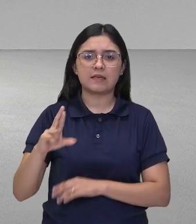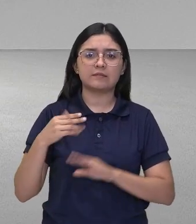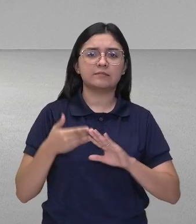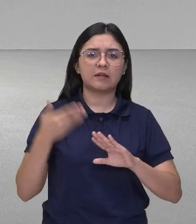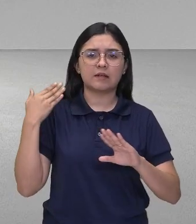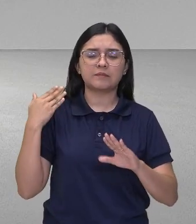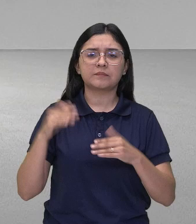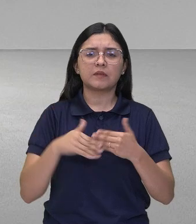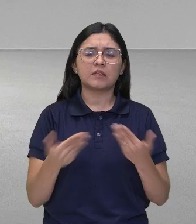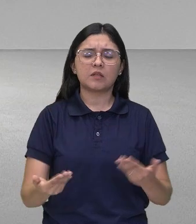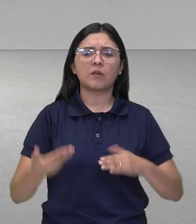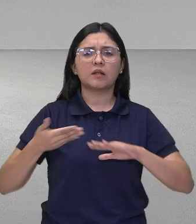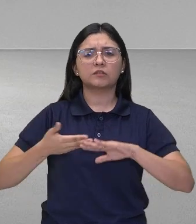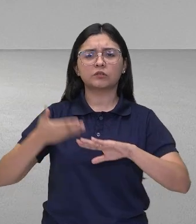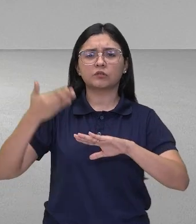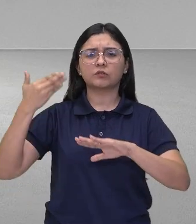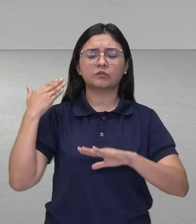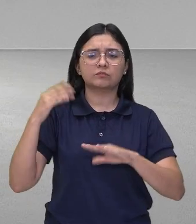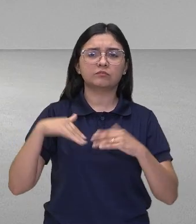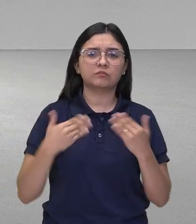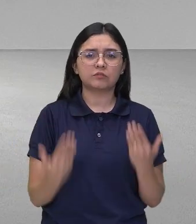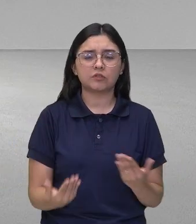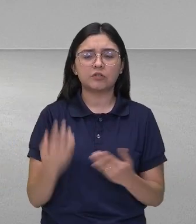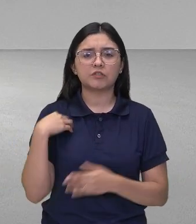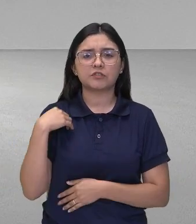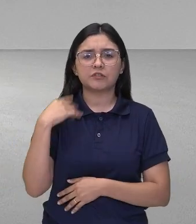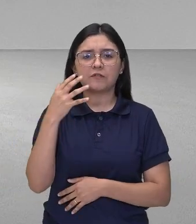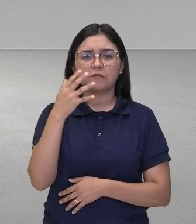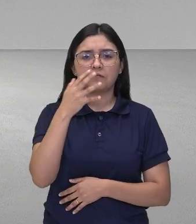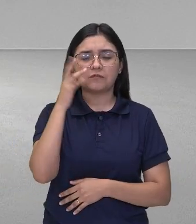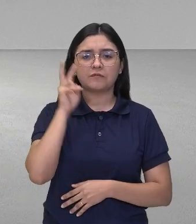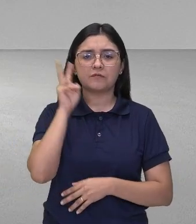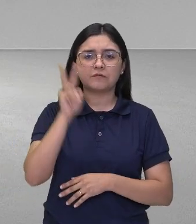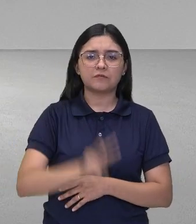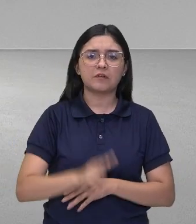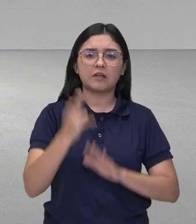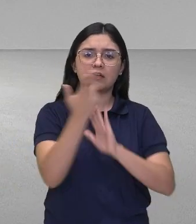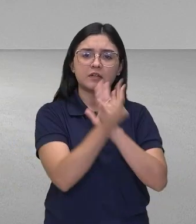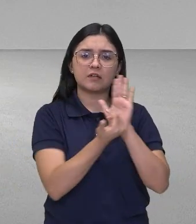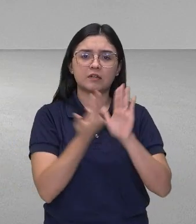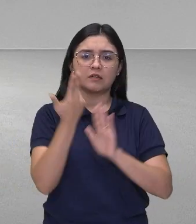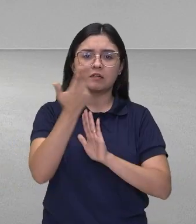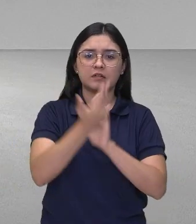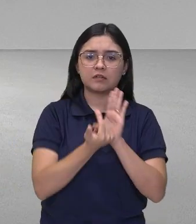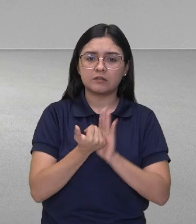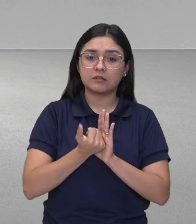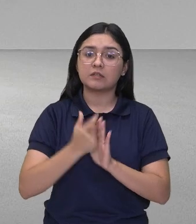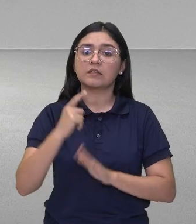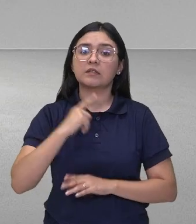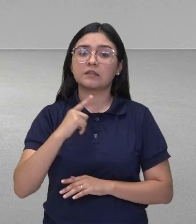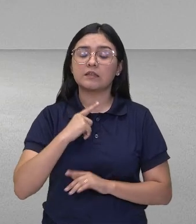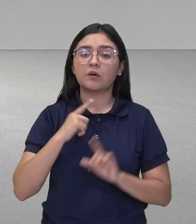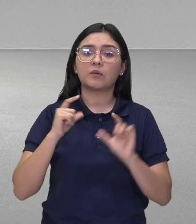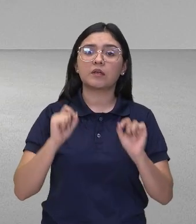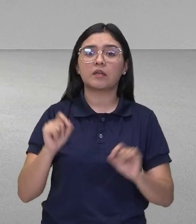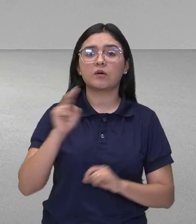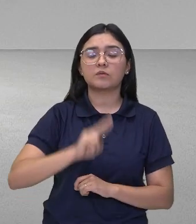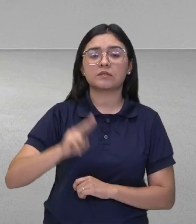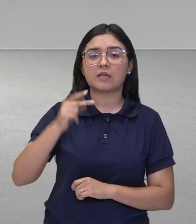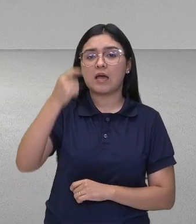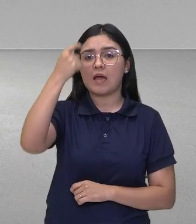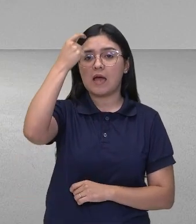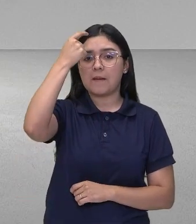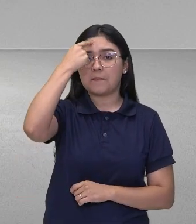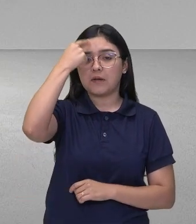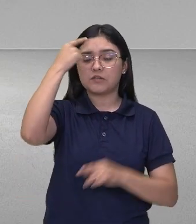a antiguidade, quando a gente olha, então, as artes, era o quê? Mente sã e corpore sã. Eu tenho tanto que trabalhar a mente como o